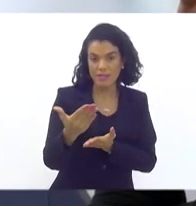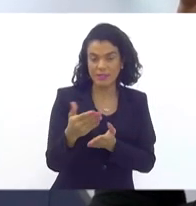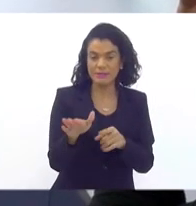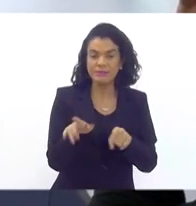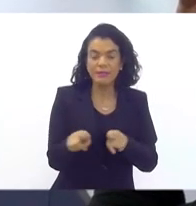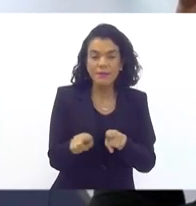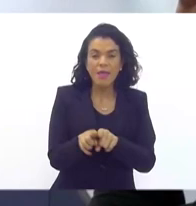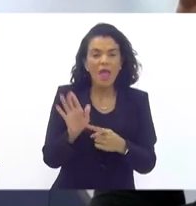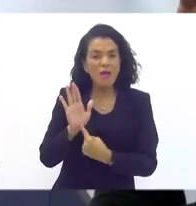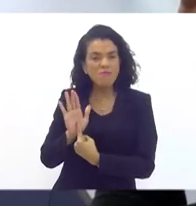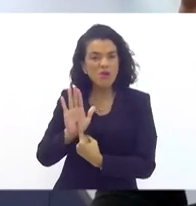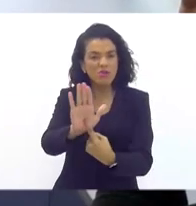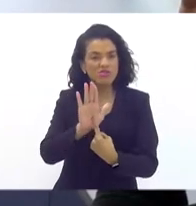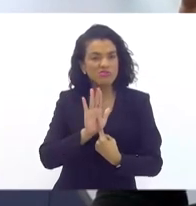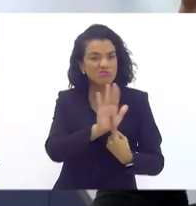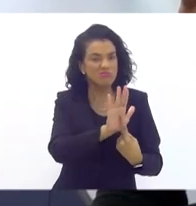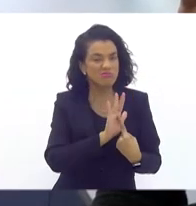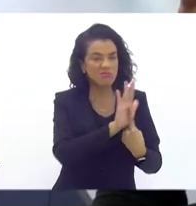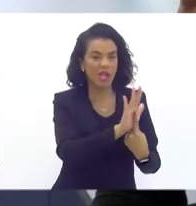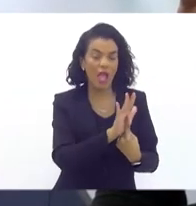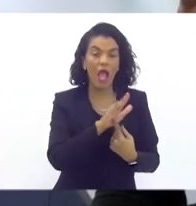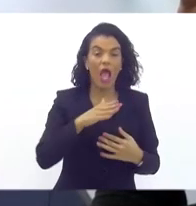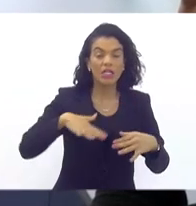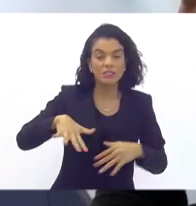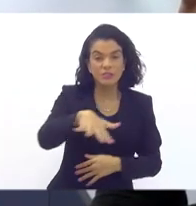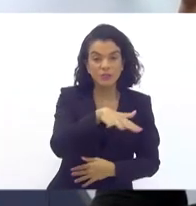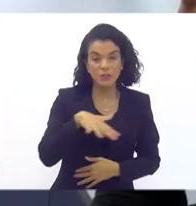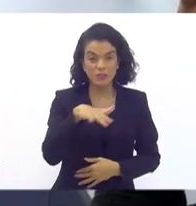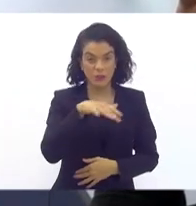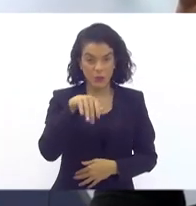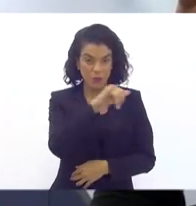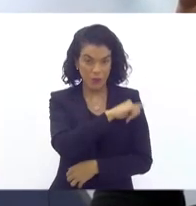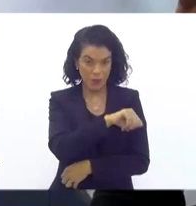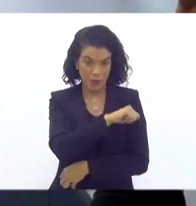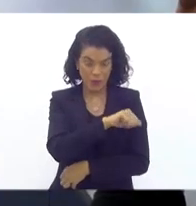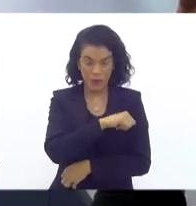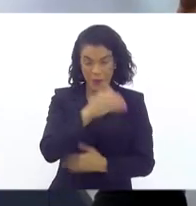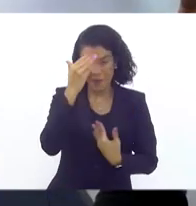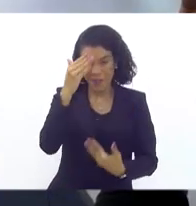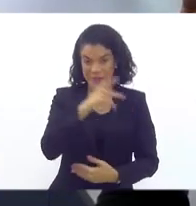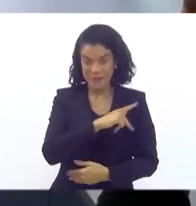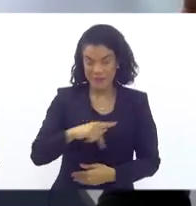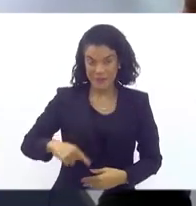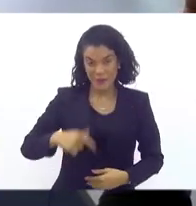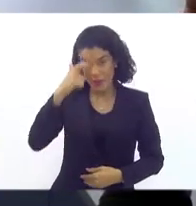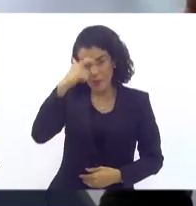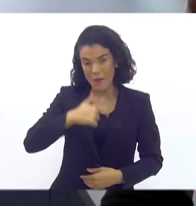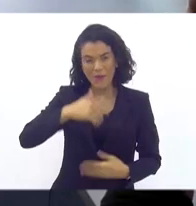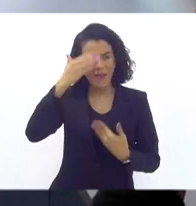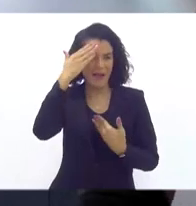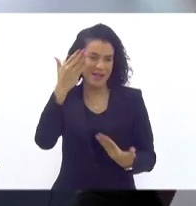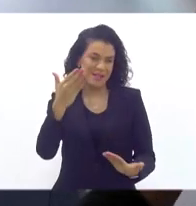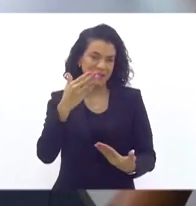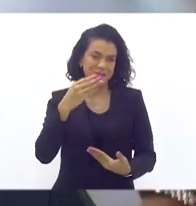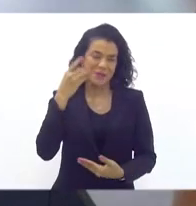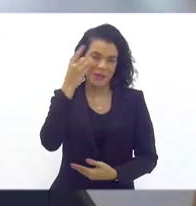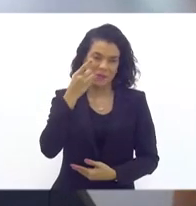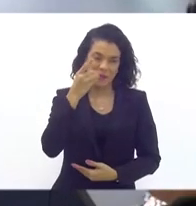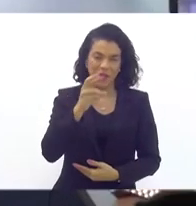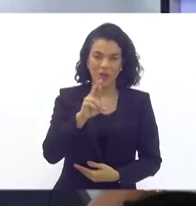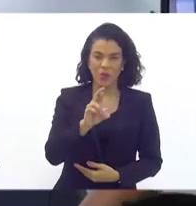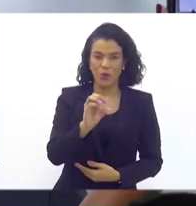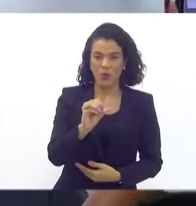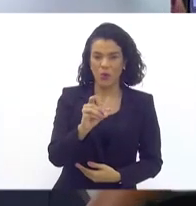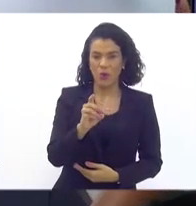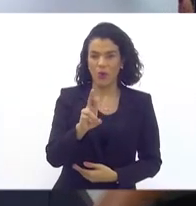para o cidadão de bem o drama que o Rio de Janeiro e outras cidades está vivendo Obrigado Presidente Eu que agradeço Deputado Rodrigo Amorim nesse